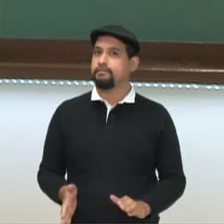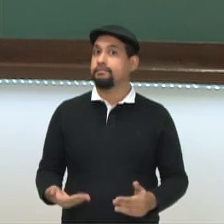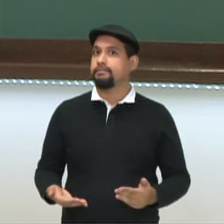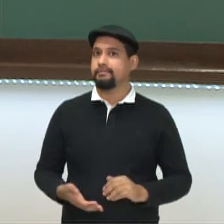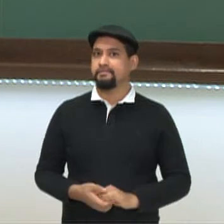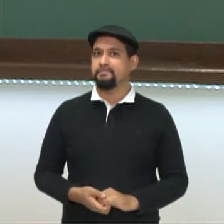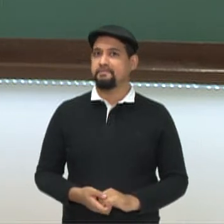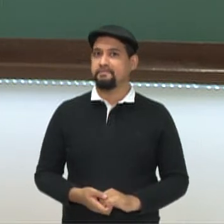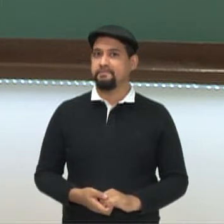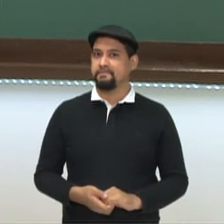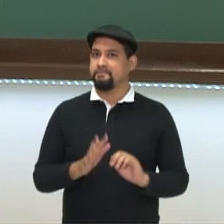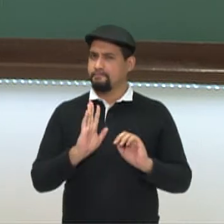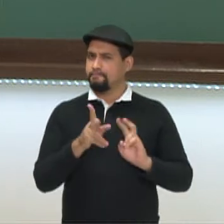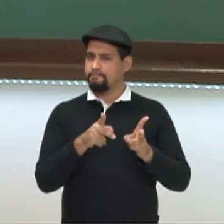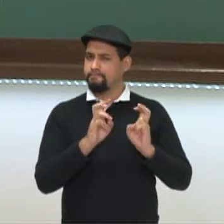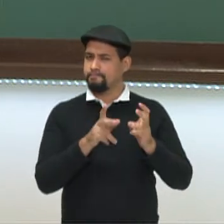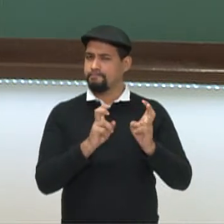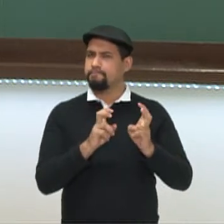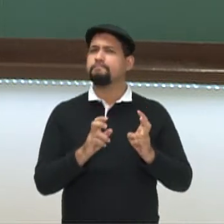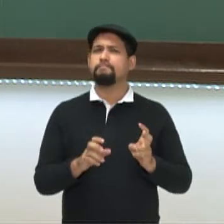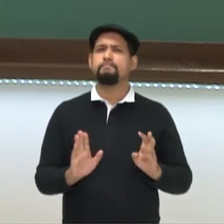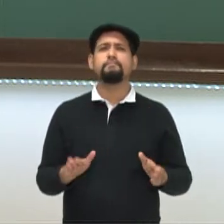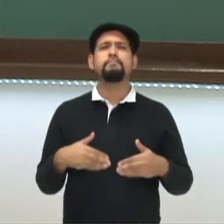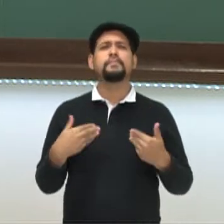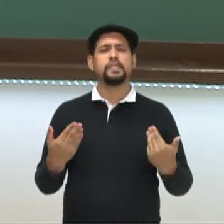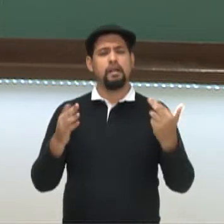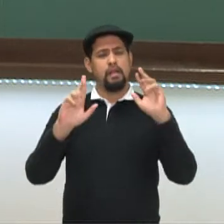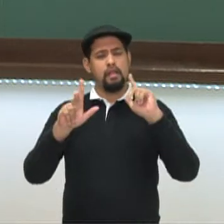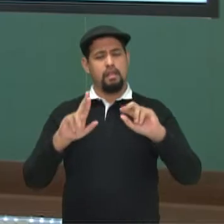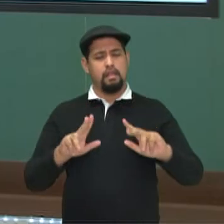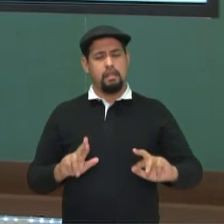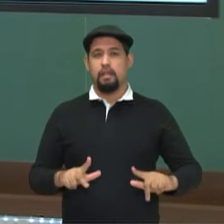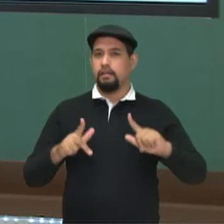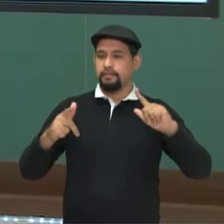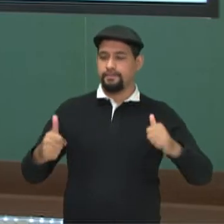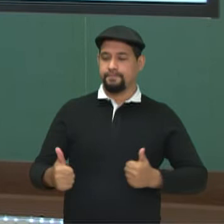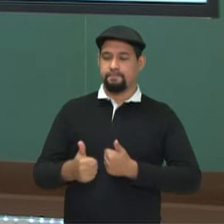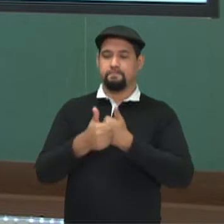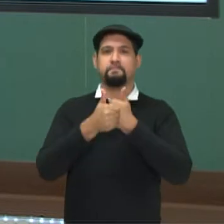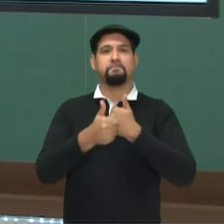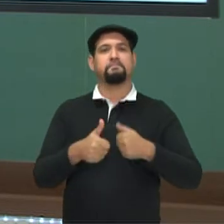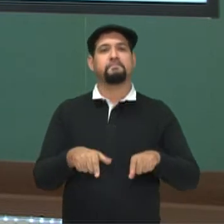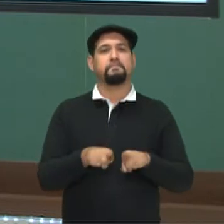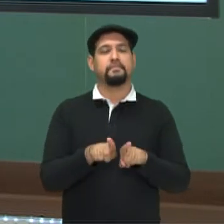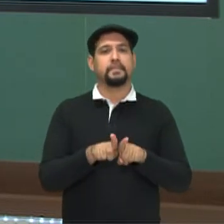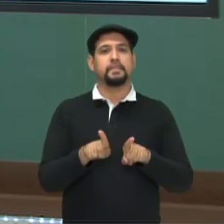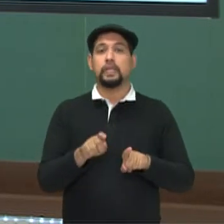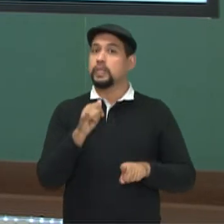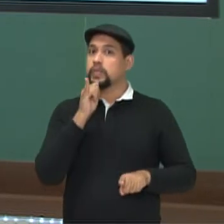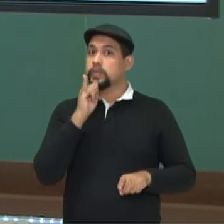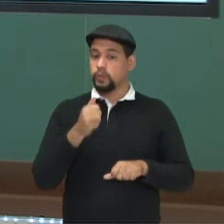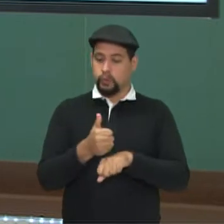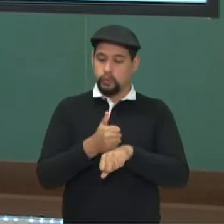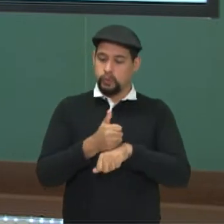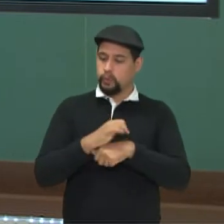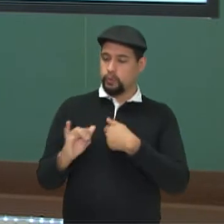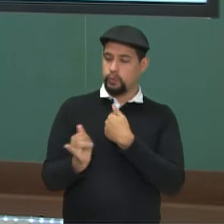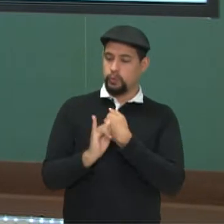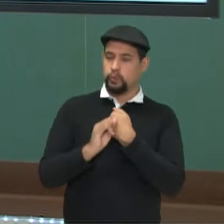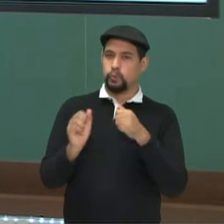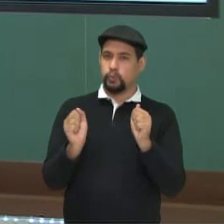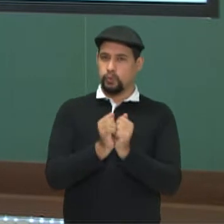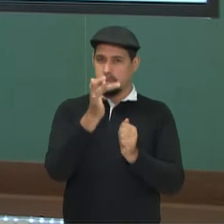E então, estudantes, perceberam quais foram as formas de aproximação do cronista com o